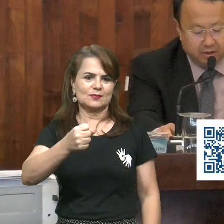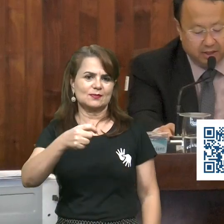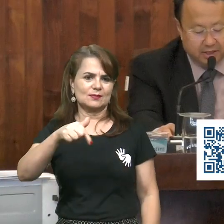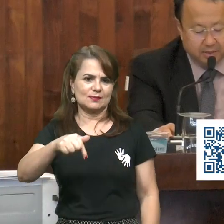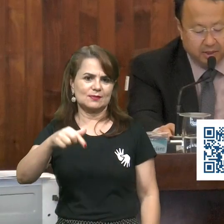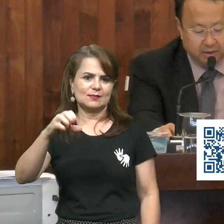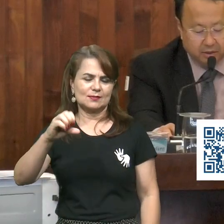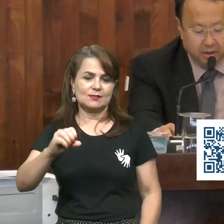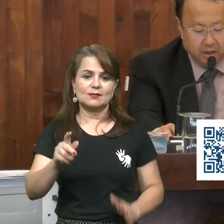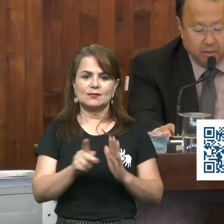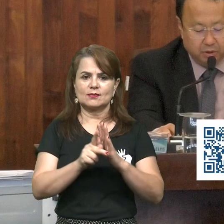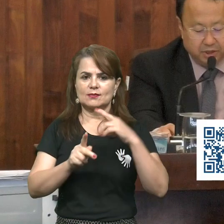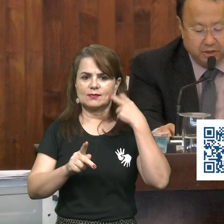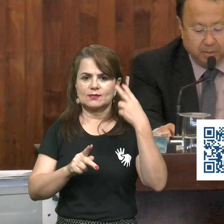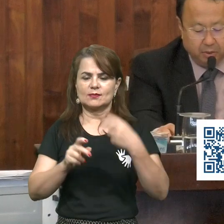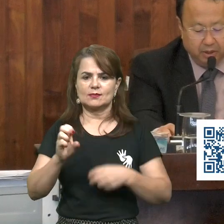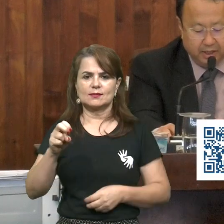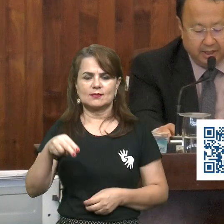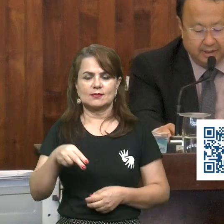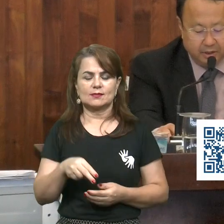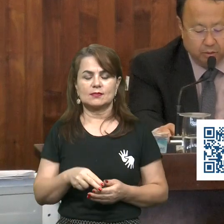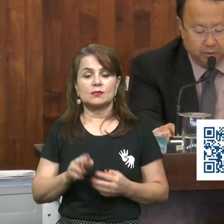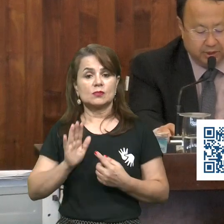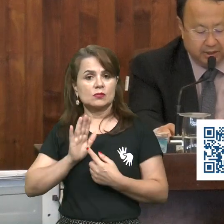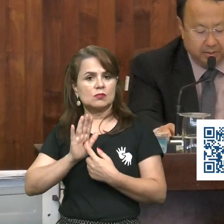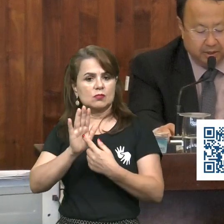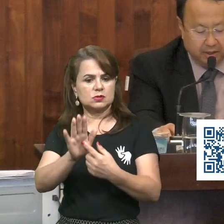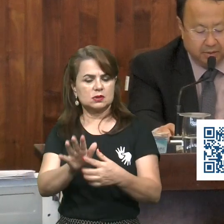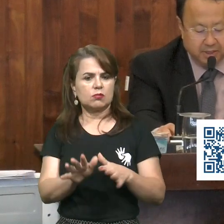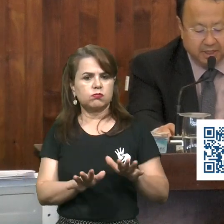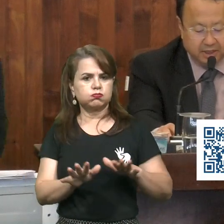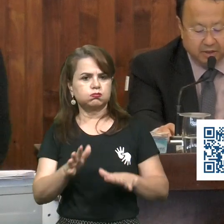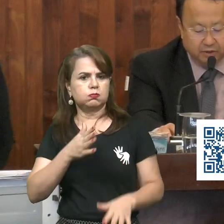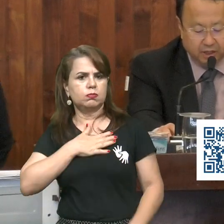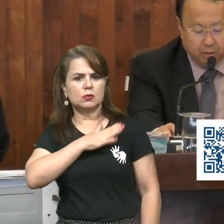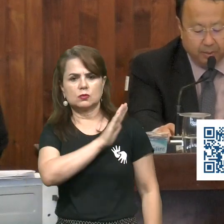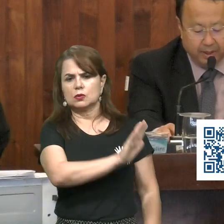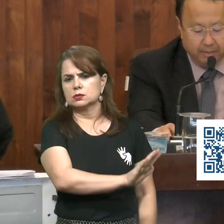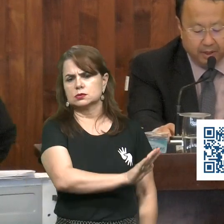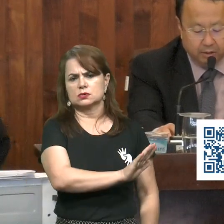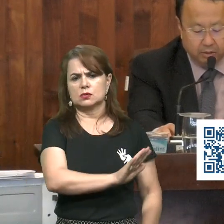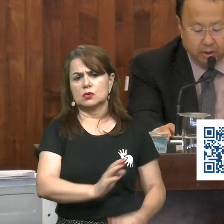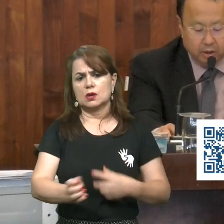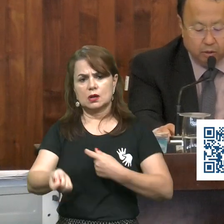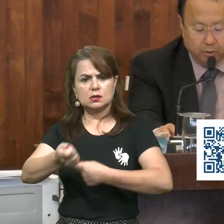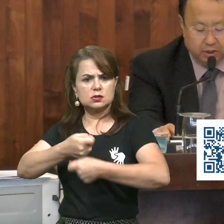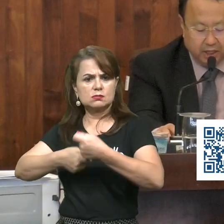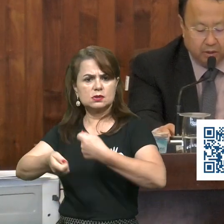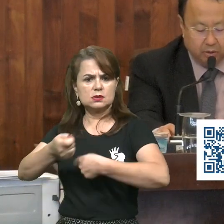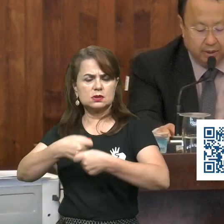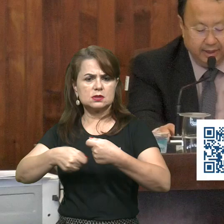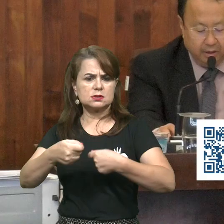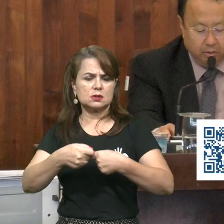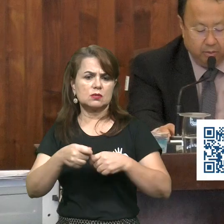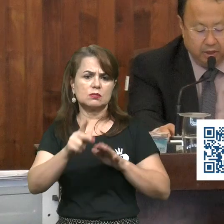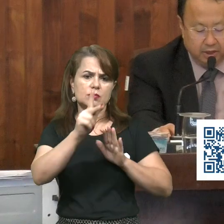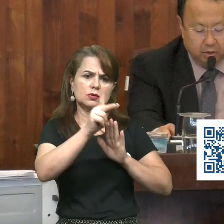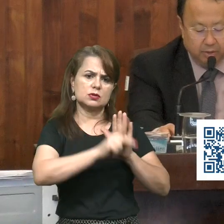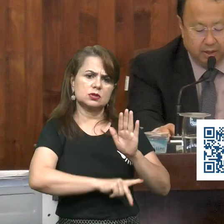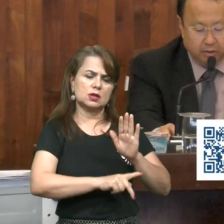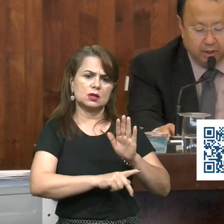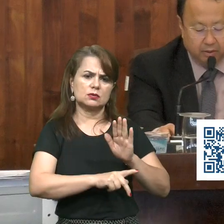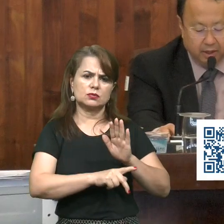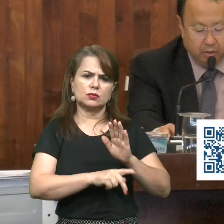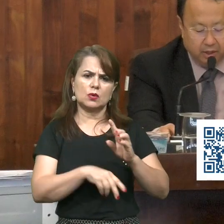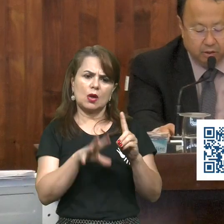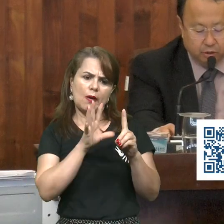vereador Eduardo Nascimento. Moção de apoio à criação do procedimento administrativo de acompanhamento do projeto Não Mexa